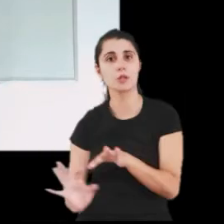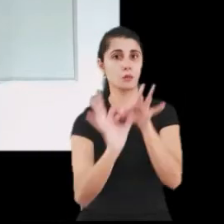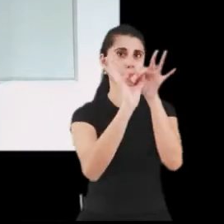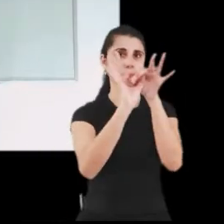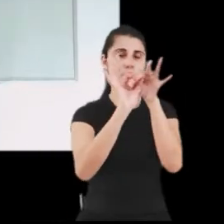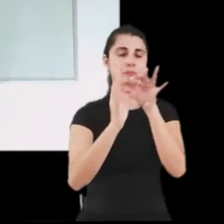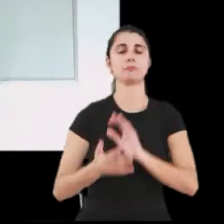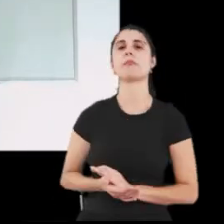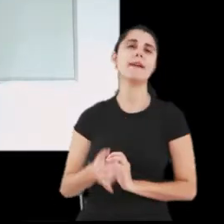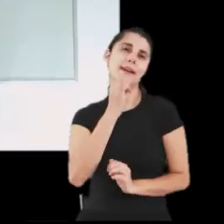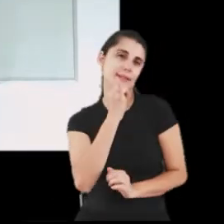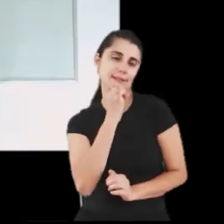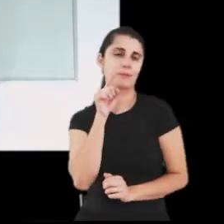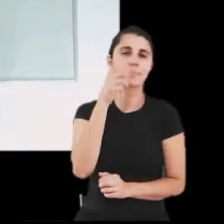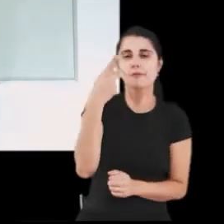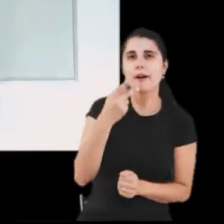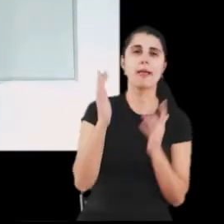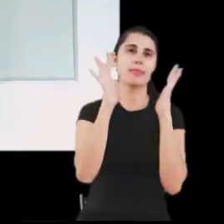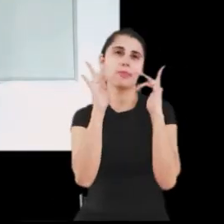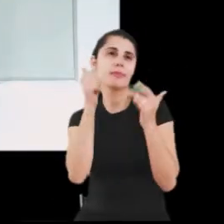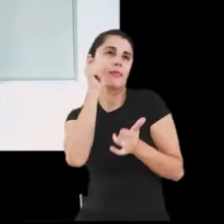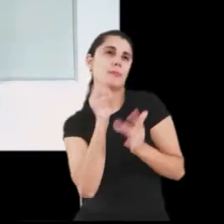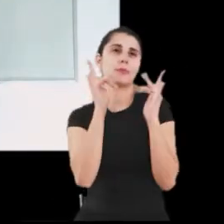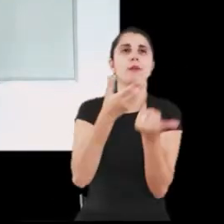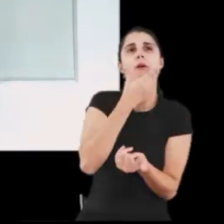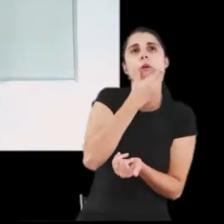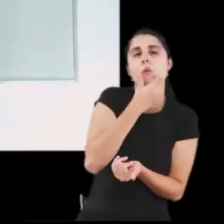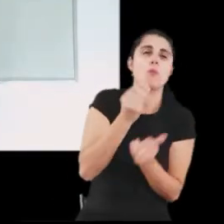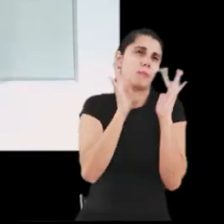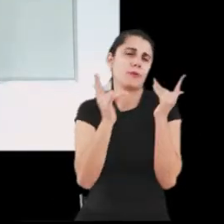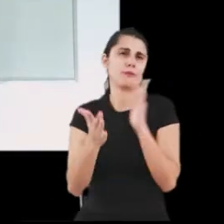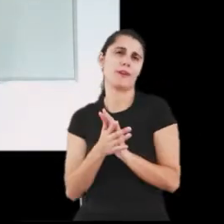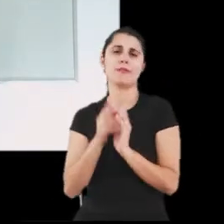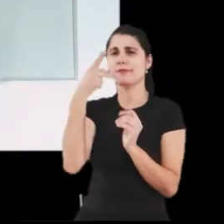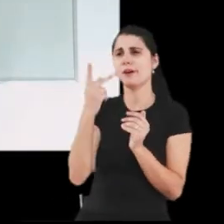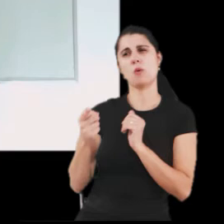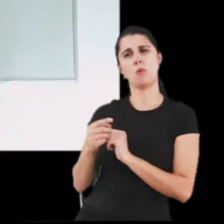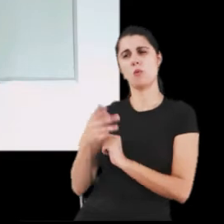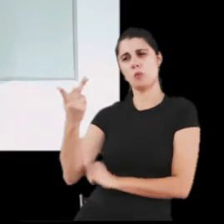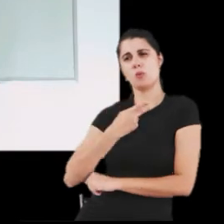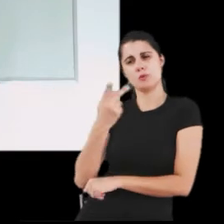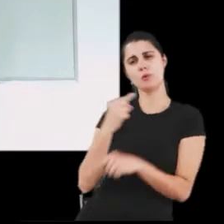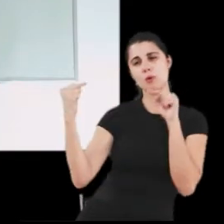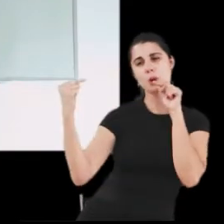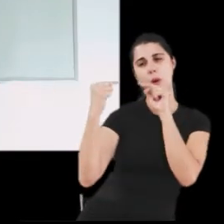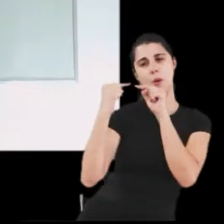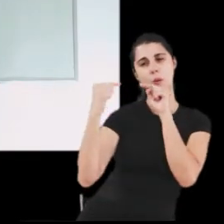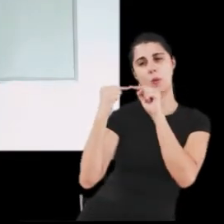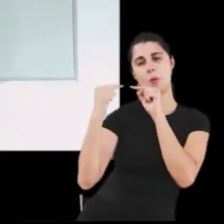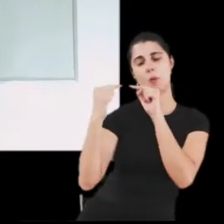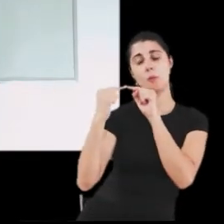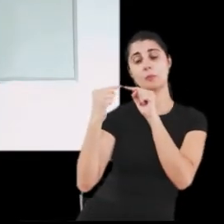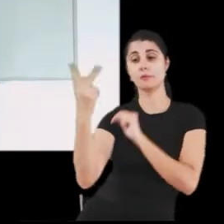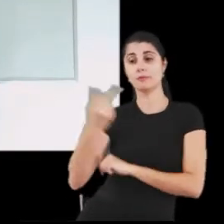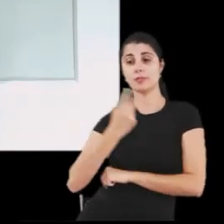Por exemplo, você chega para sua namoradinha, para seu namoradinho e fala: amor, nós temos tanta coisa em comum. Isso quer dizer o quê? Que vocês